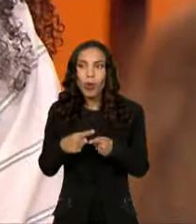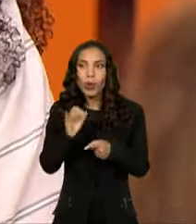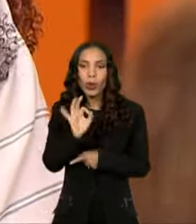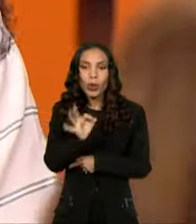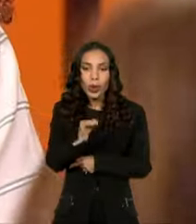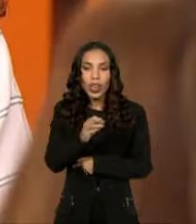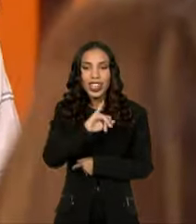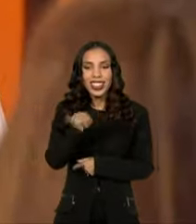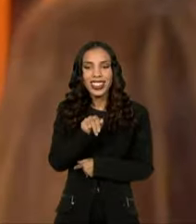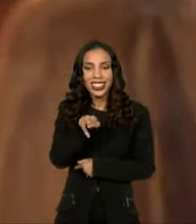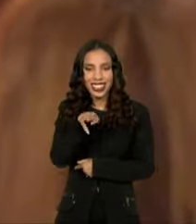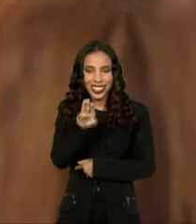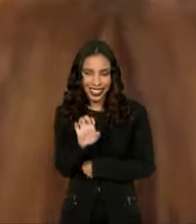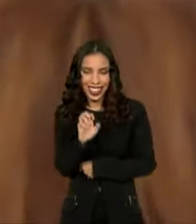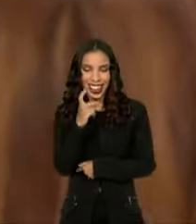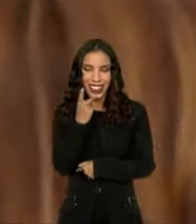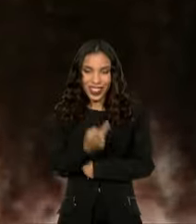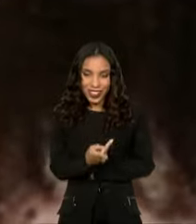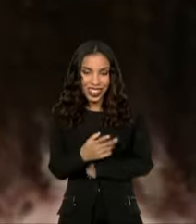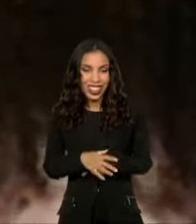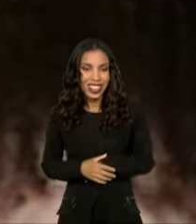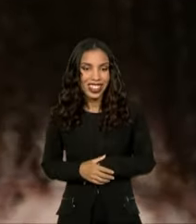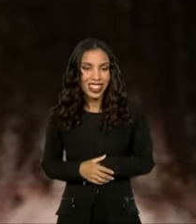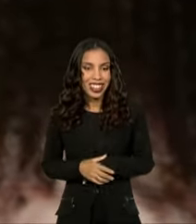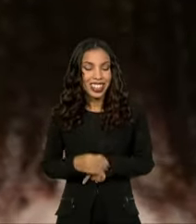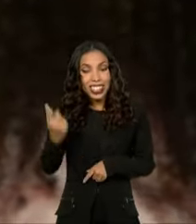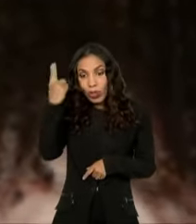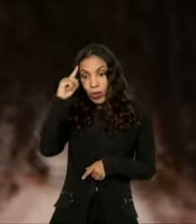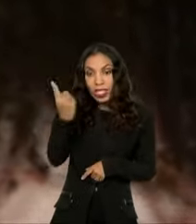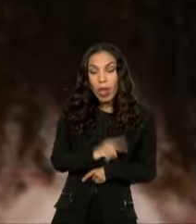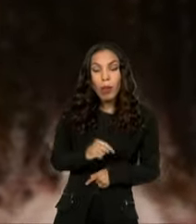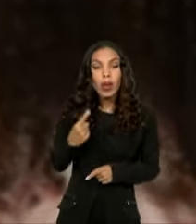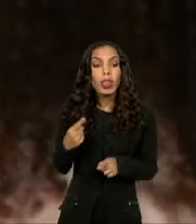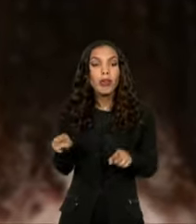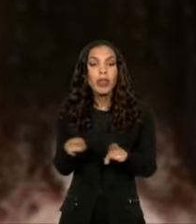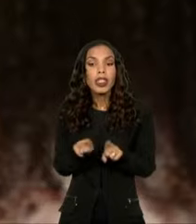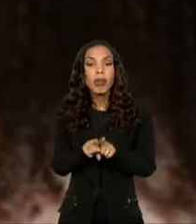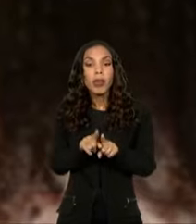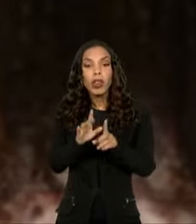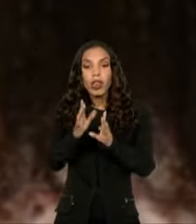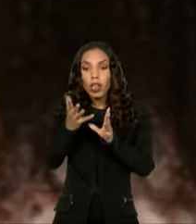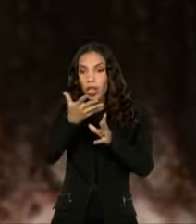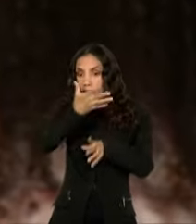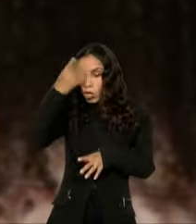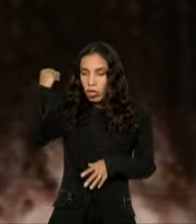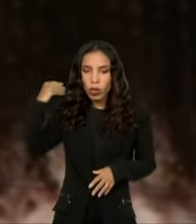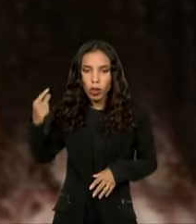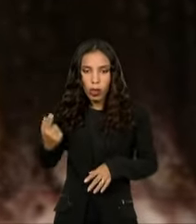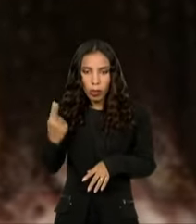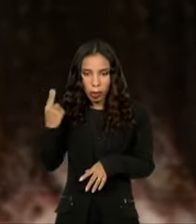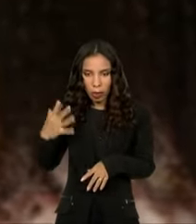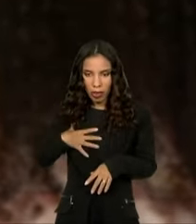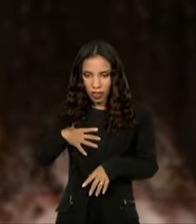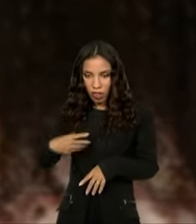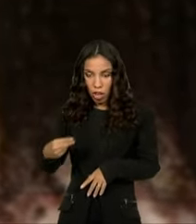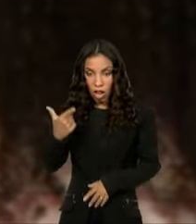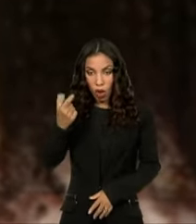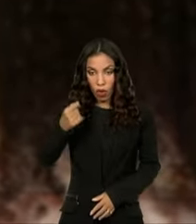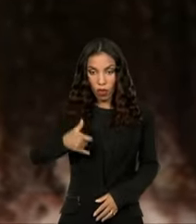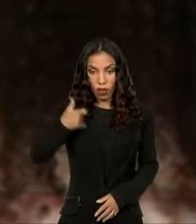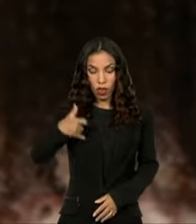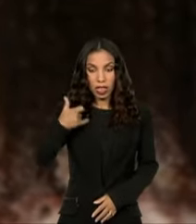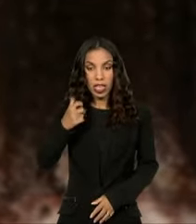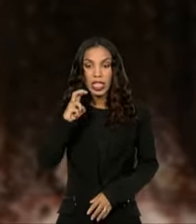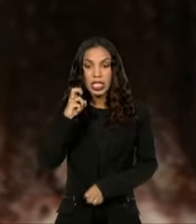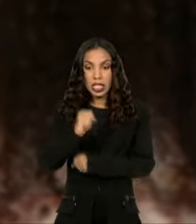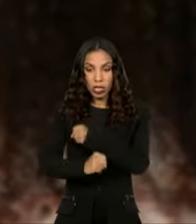falou, né? Mas é que eu acho muito doido. É o não saber, mas ao mesmo tempo é o esquecimento. Porque, assim, a gente tem o primeiro filho, eu tive com 20 anos, depois,